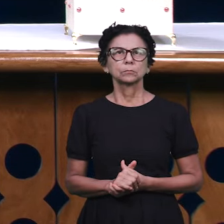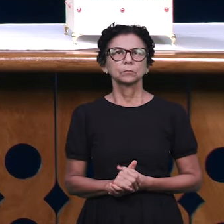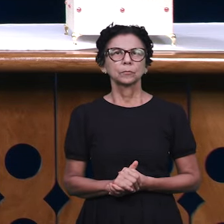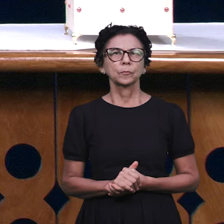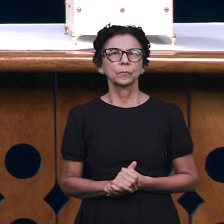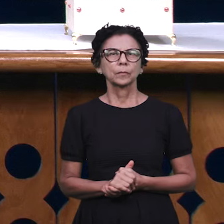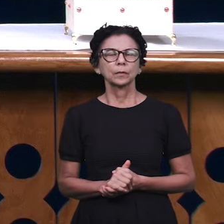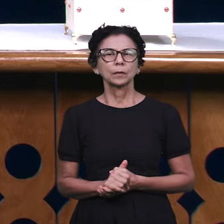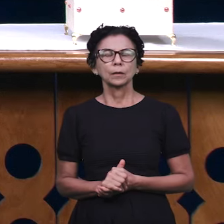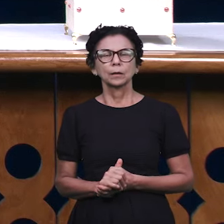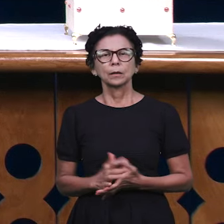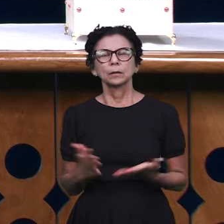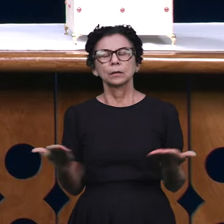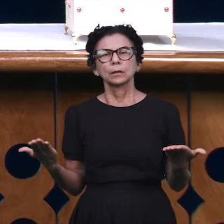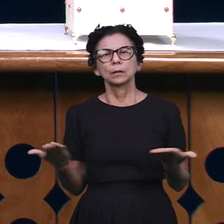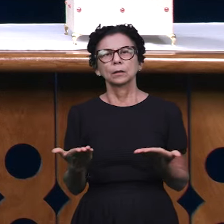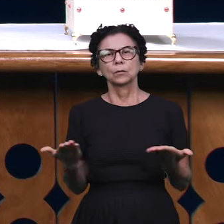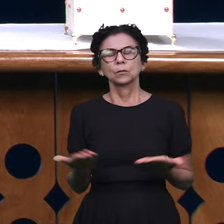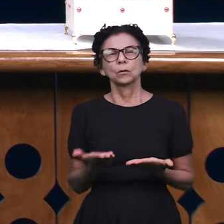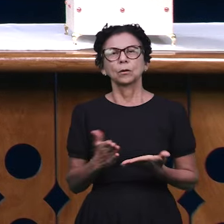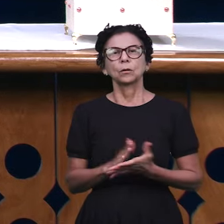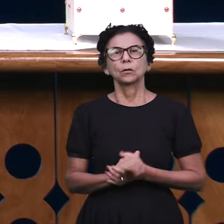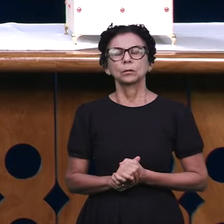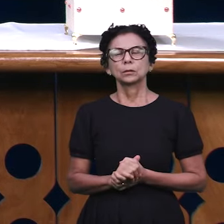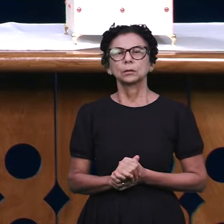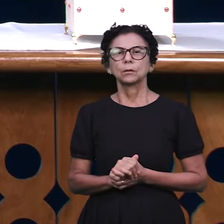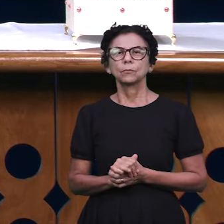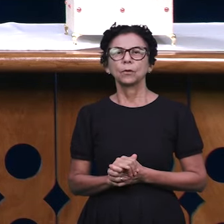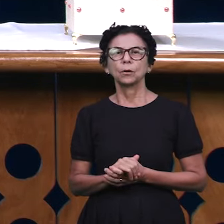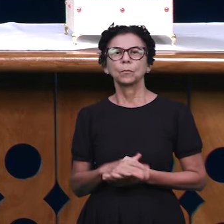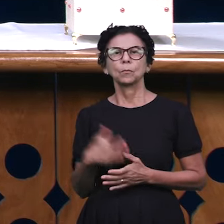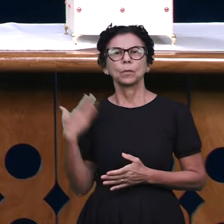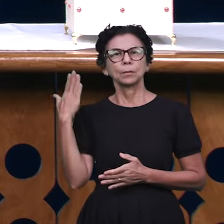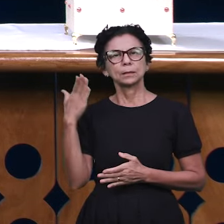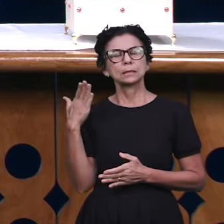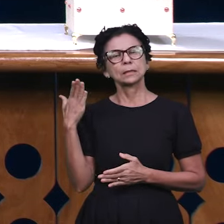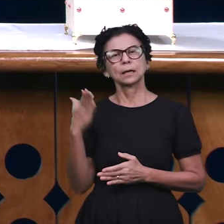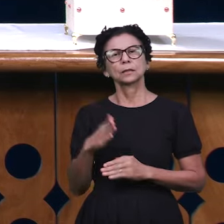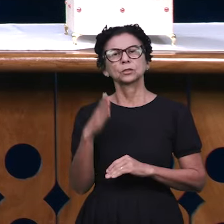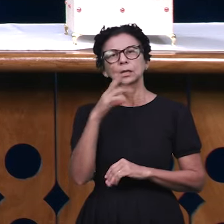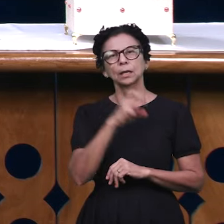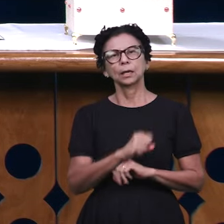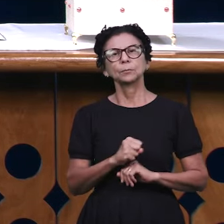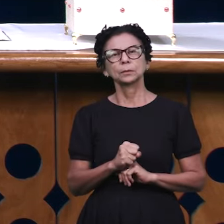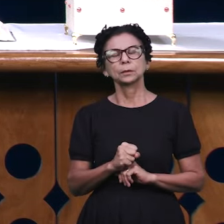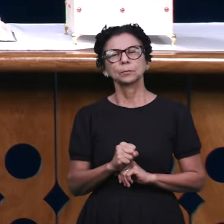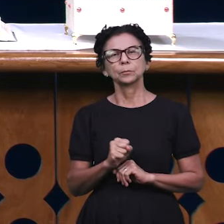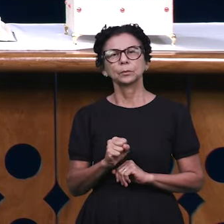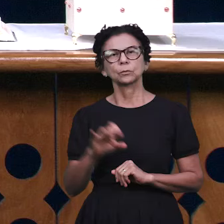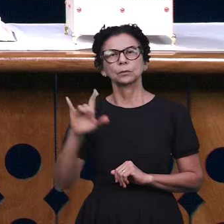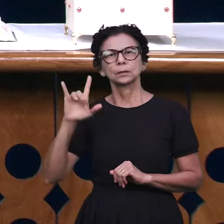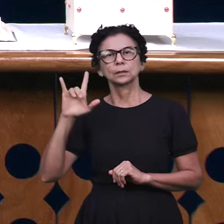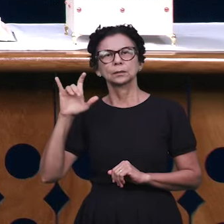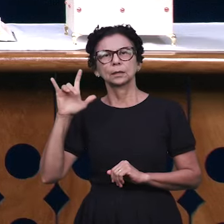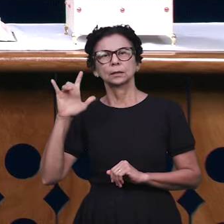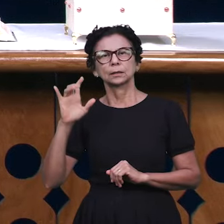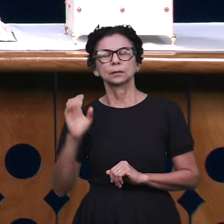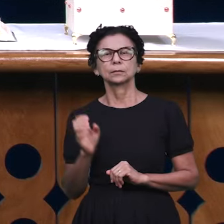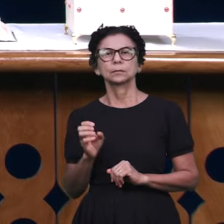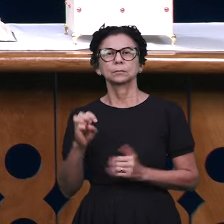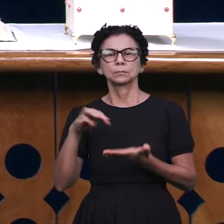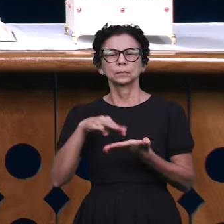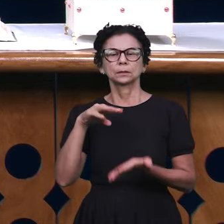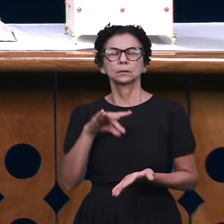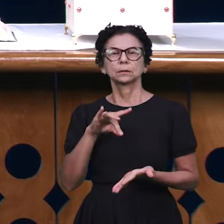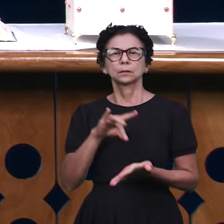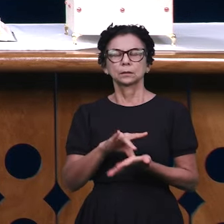para dar mais uma palavra no Instagram da Igreja Cristã Maranata, que é transmitido